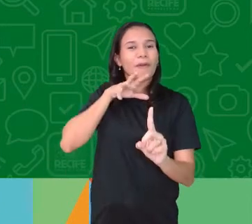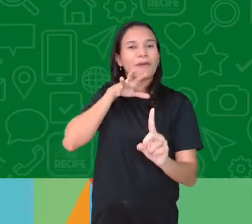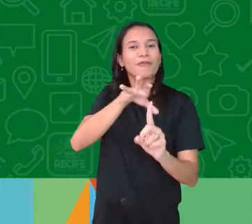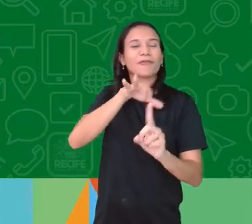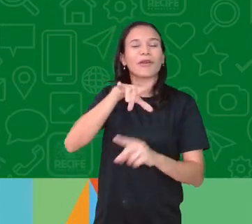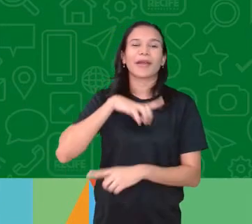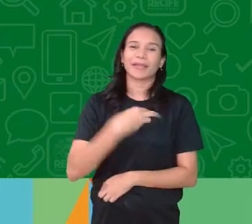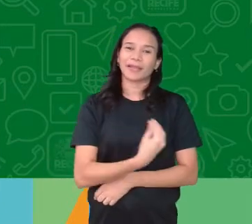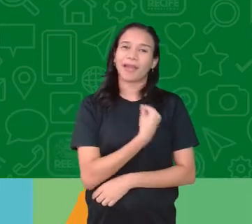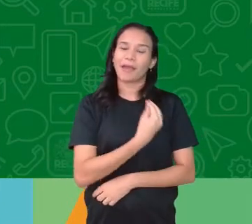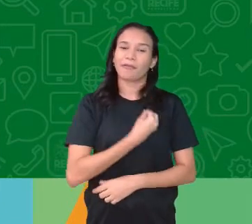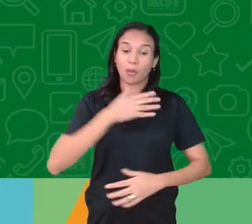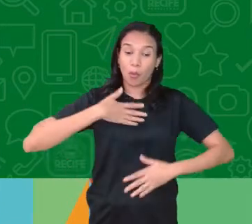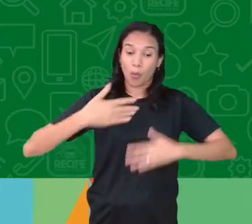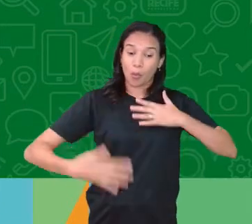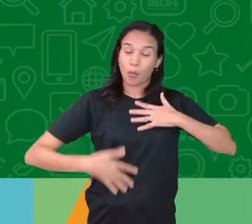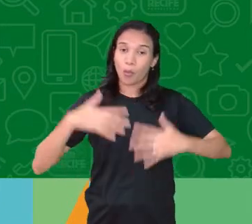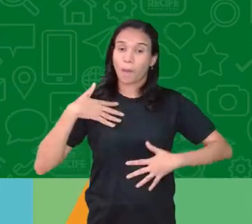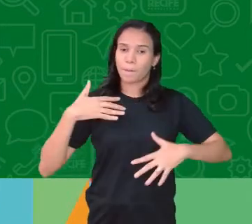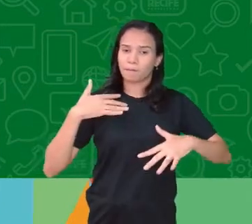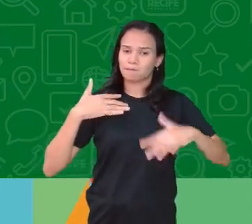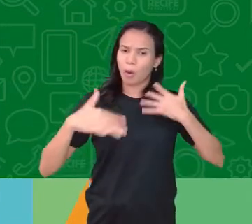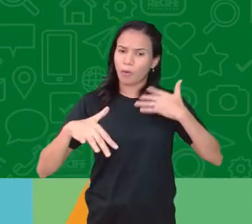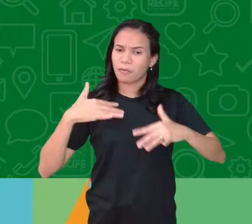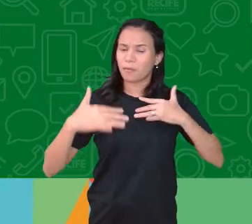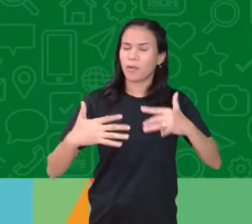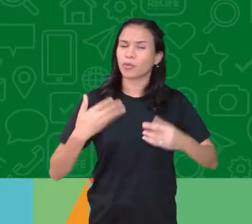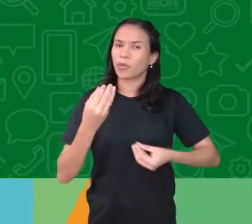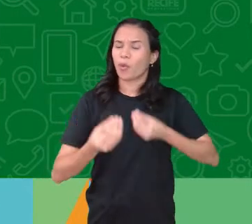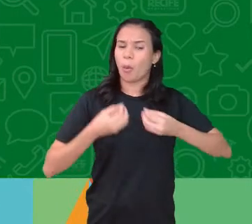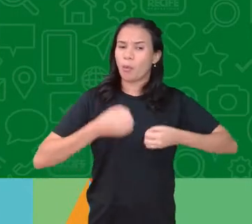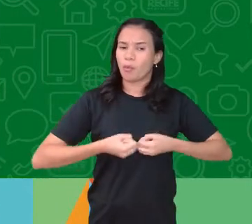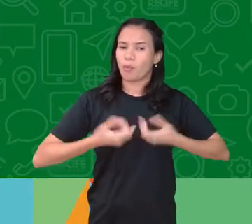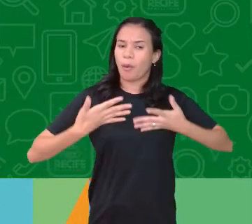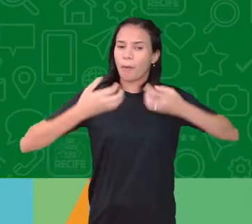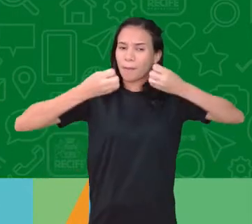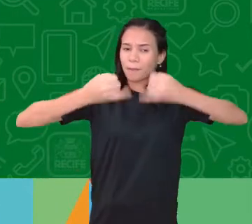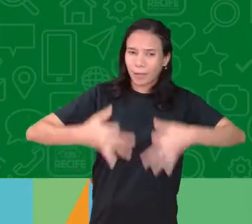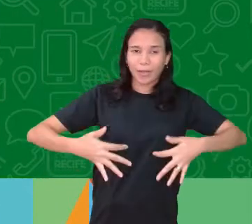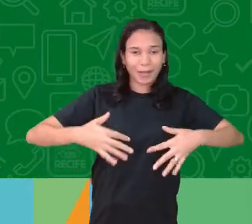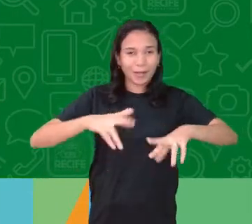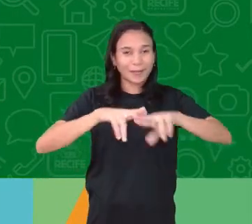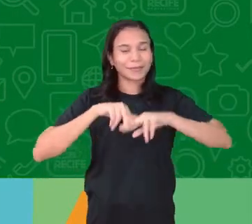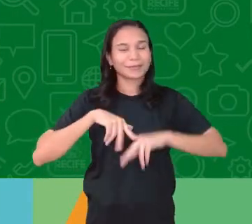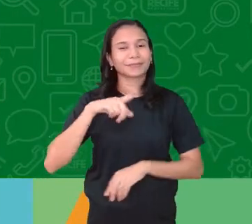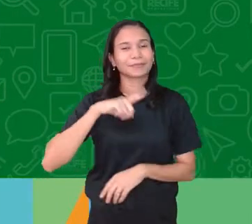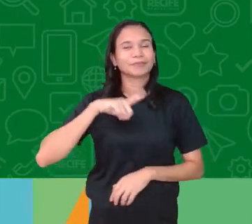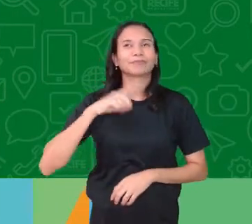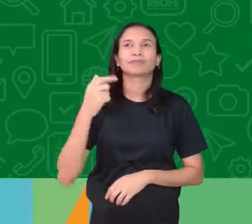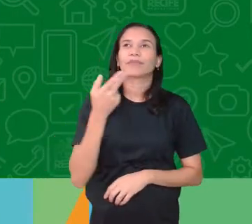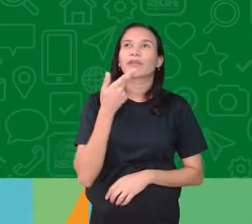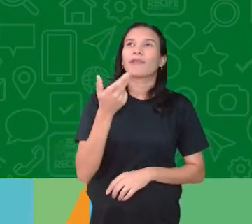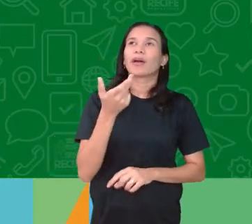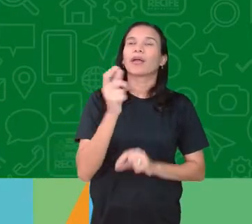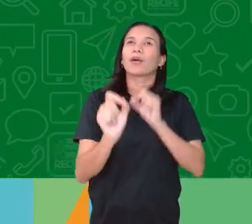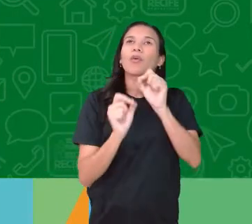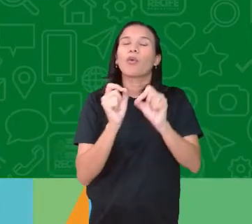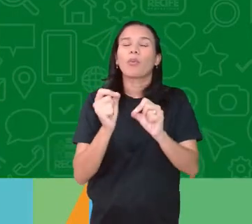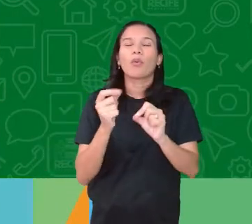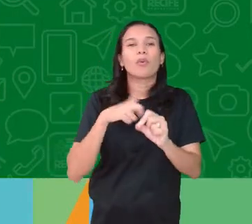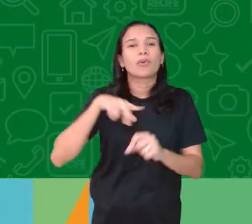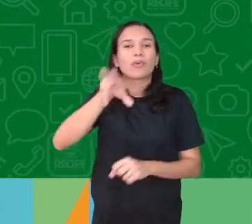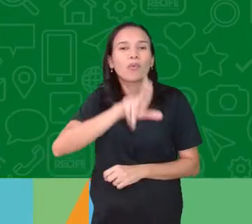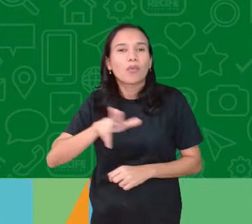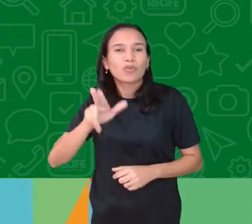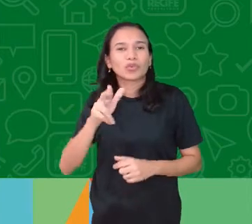no quanto o nosso corpo vai... como é que o nosso corpo vai contar essa história. Então, quando a gente fala dessa linguagem, né,